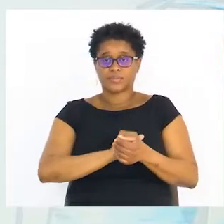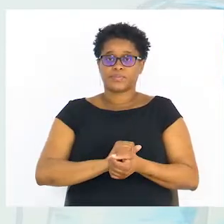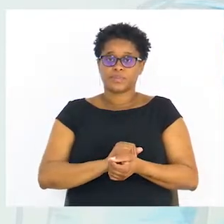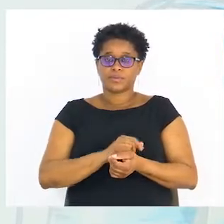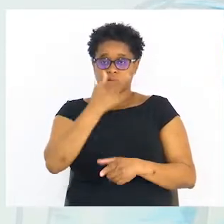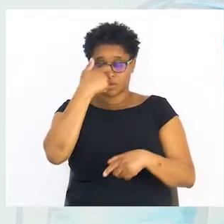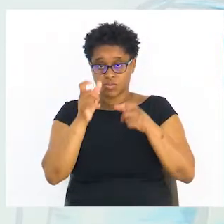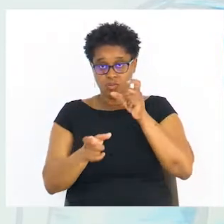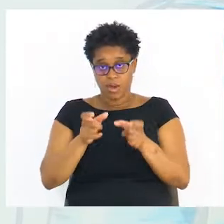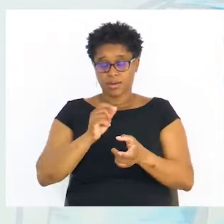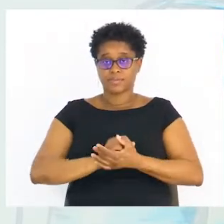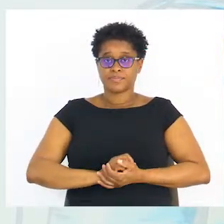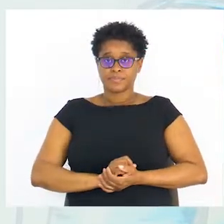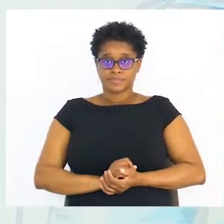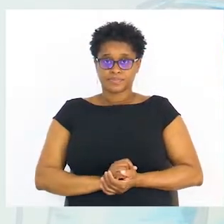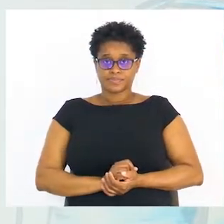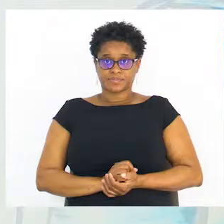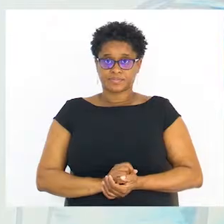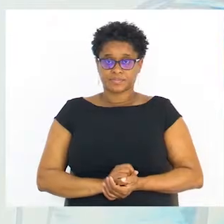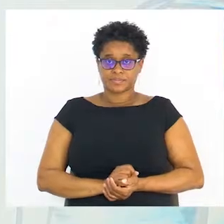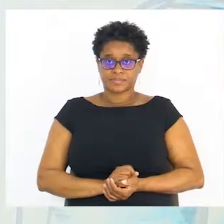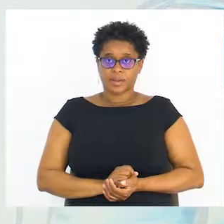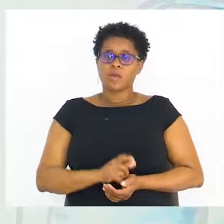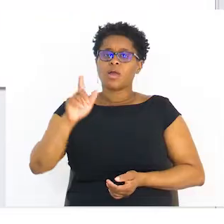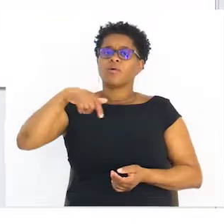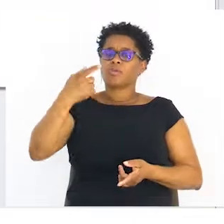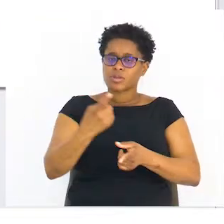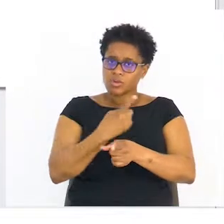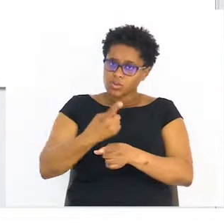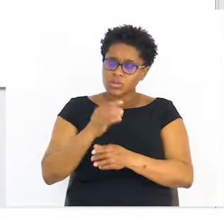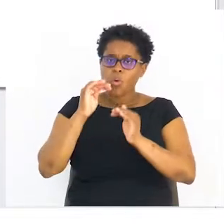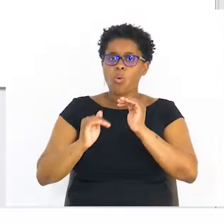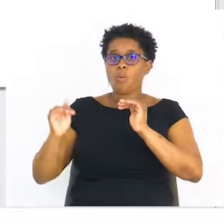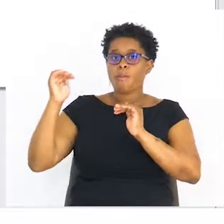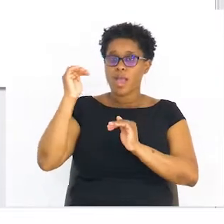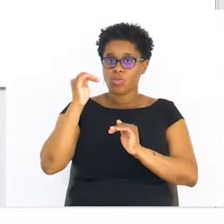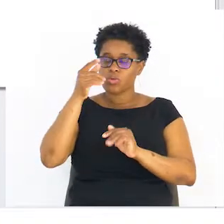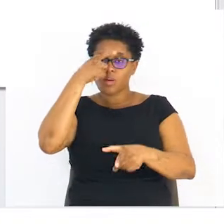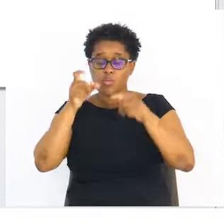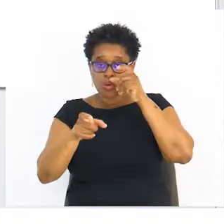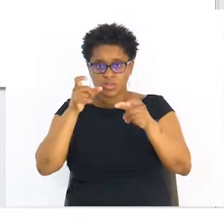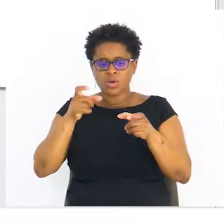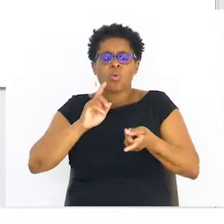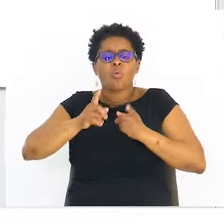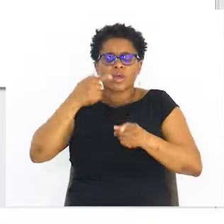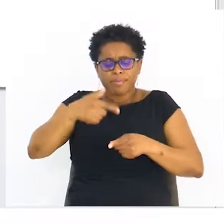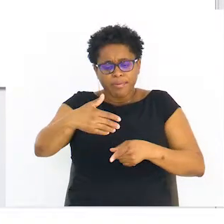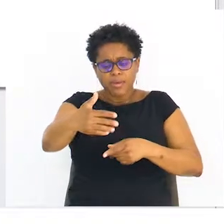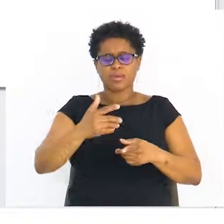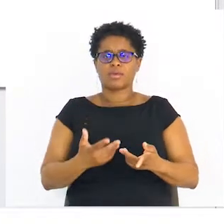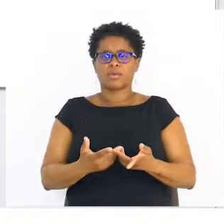imigração humana. Outra razão, aumento da população. O que